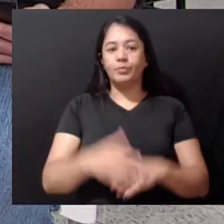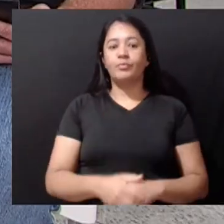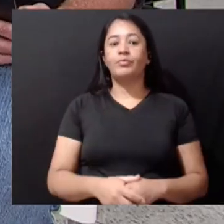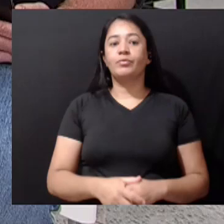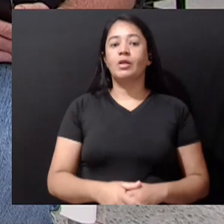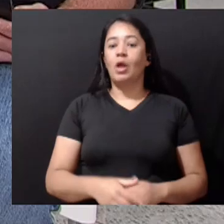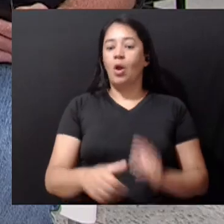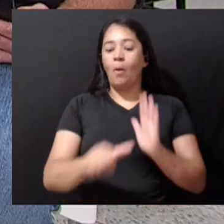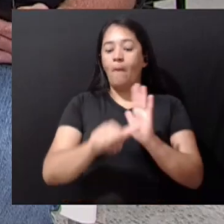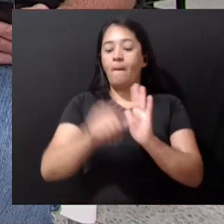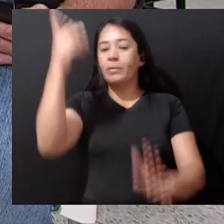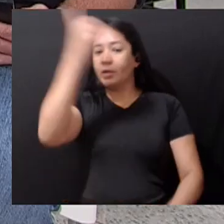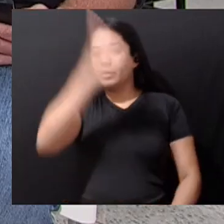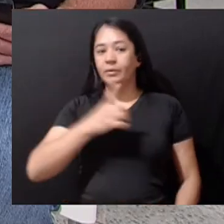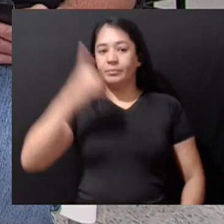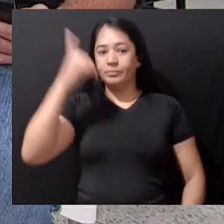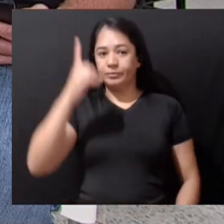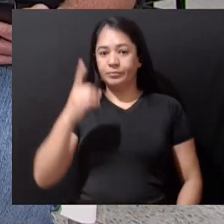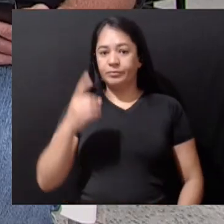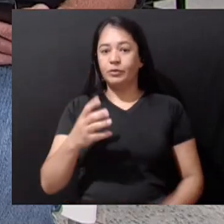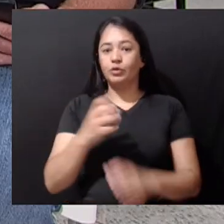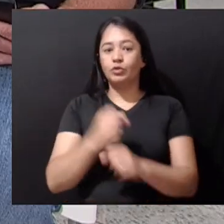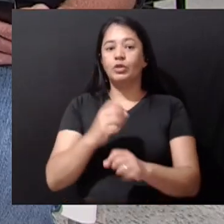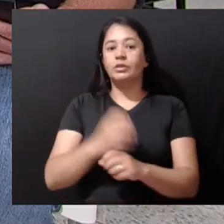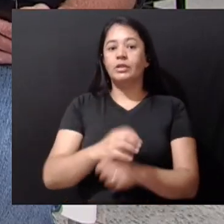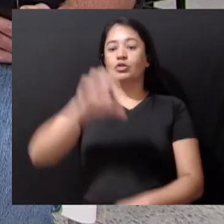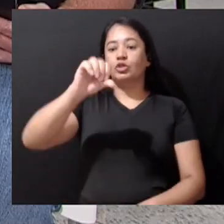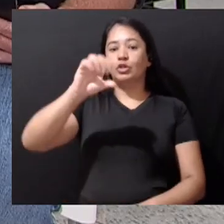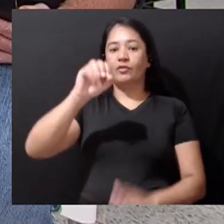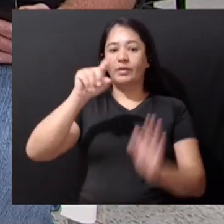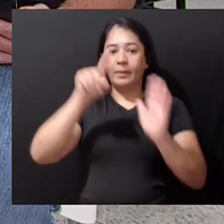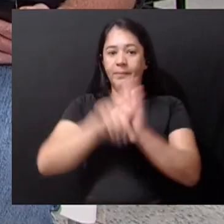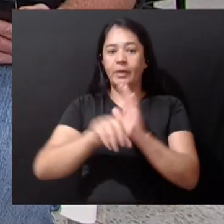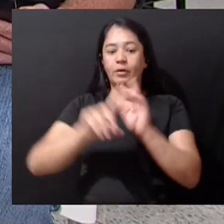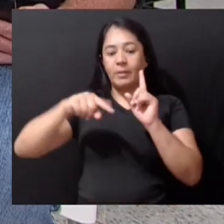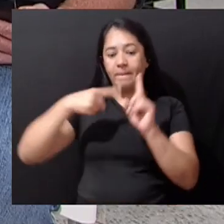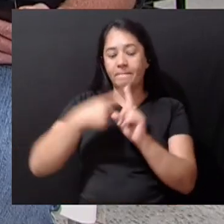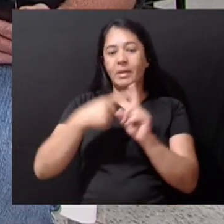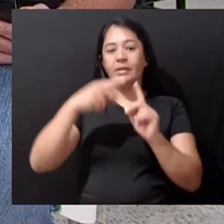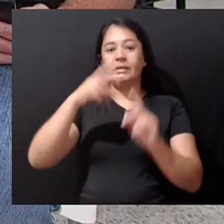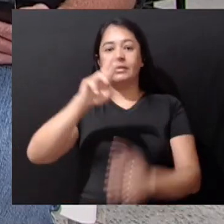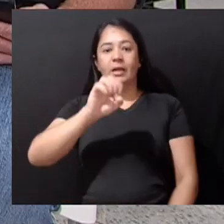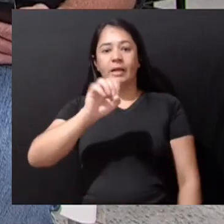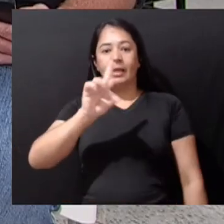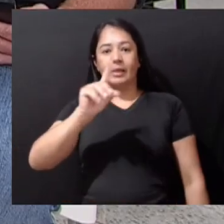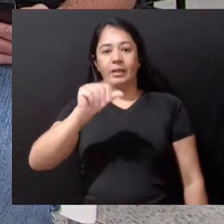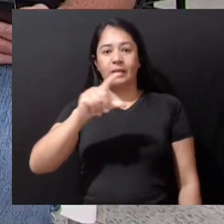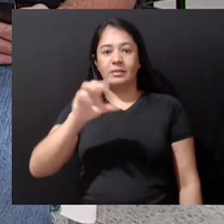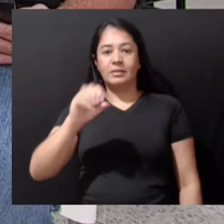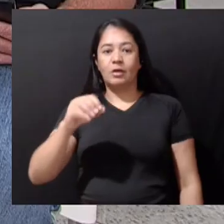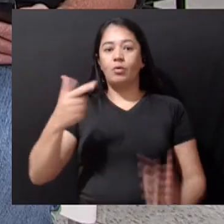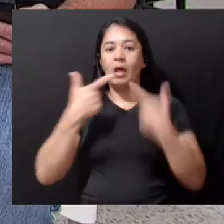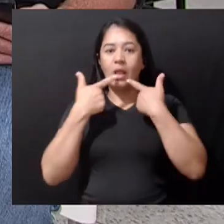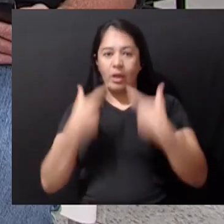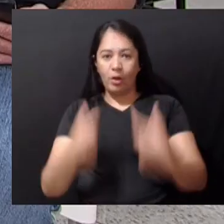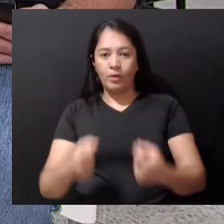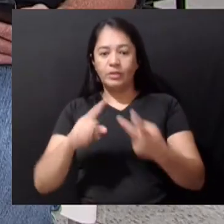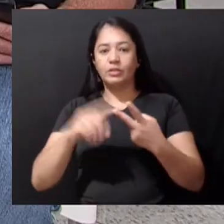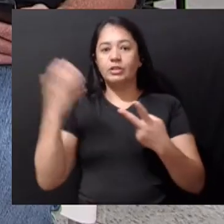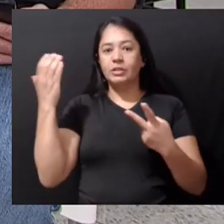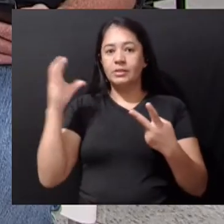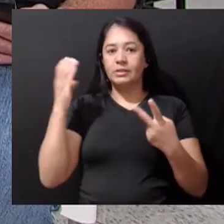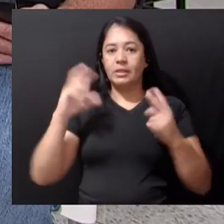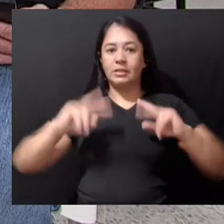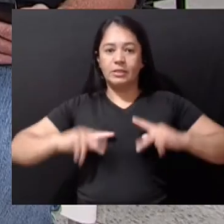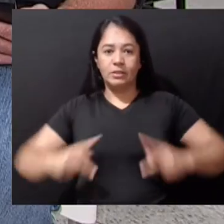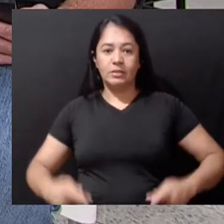são 90 questões, mais a redação, com 2 áreas, né, linguagens e ciências humanas, sendo que na linguagem a